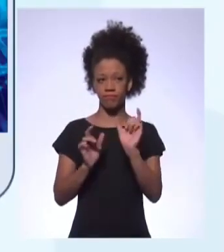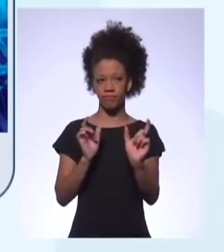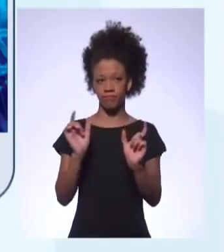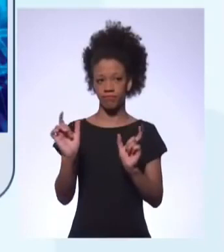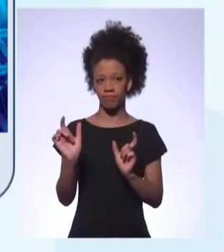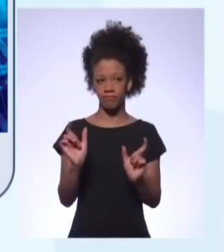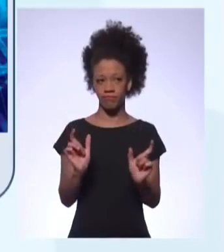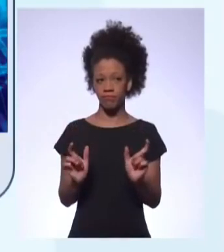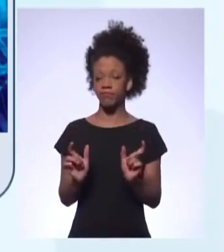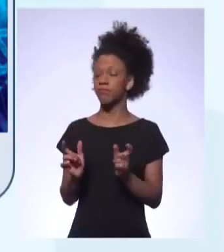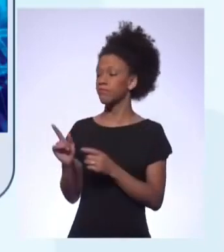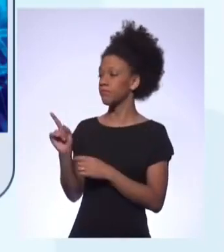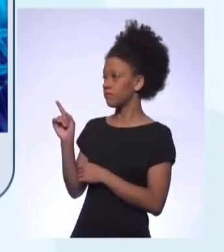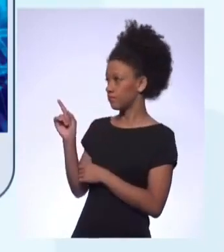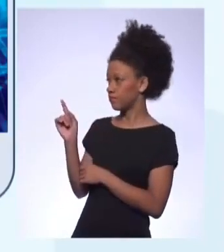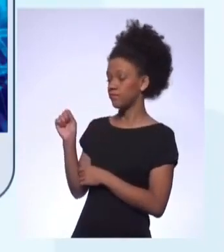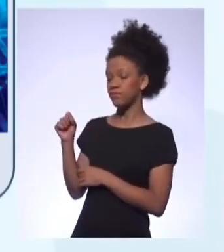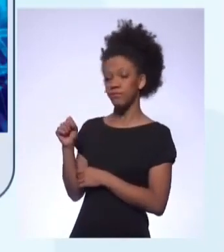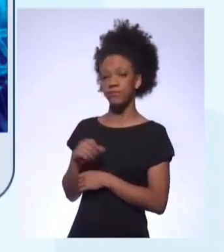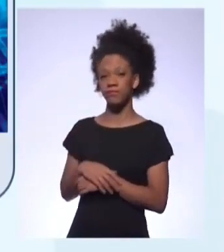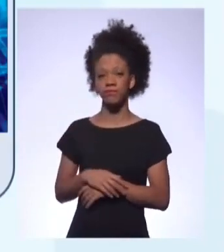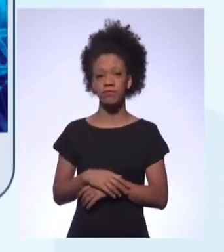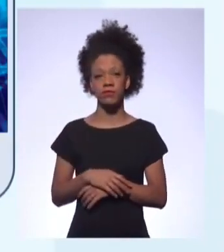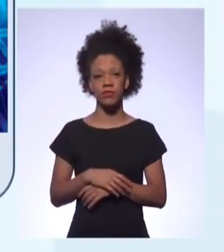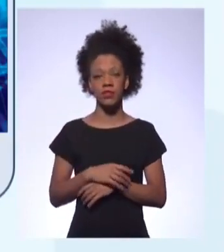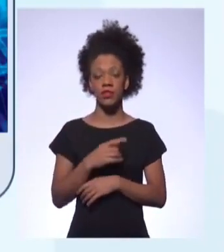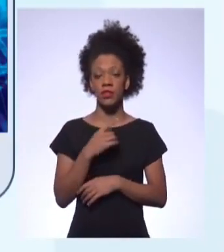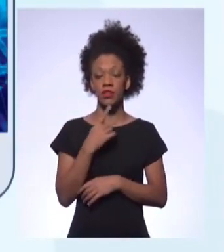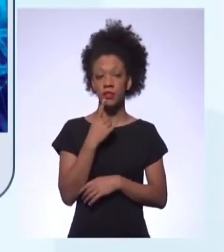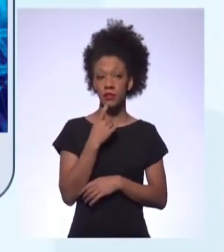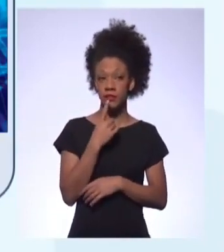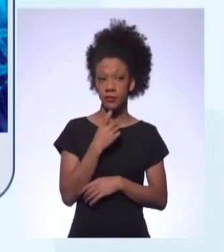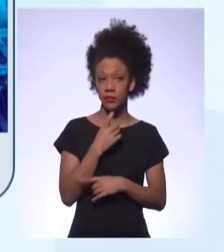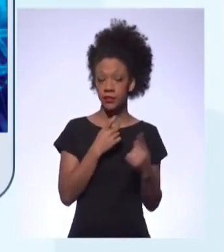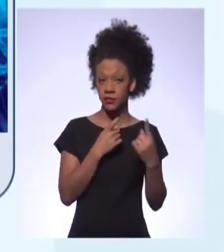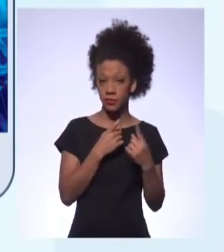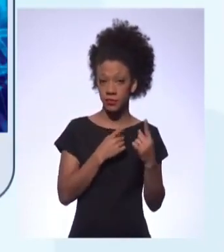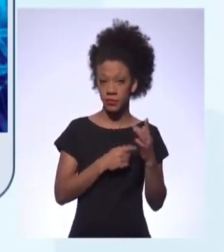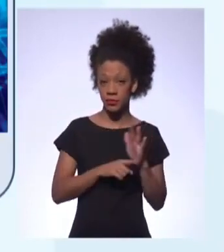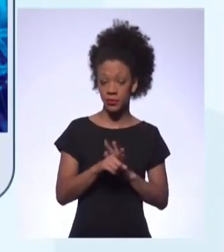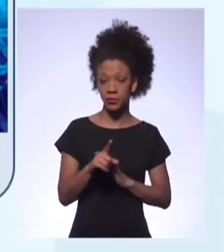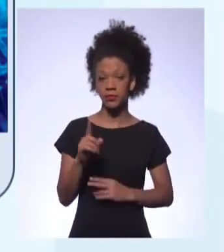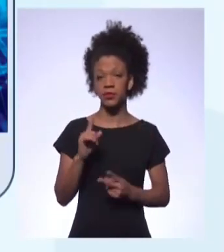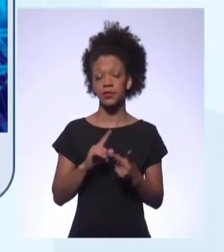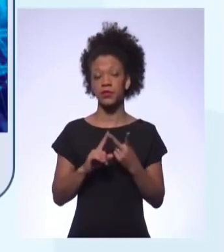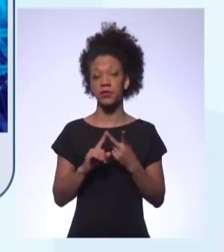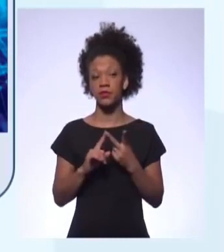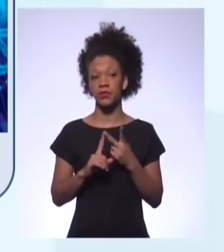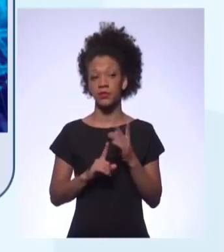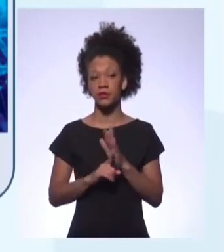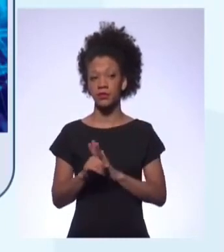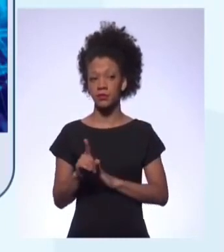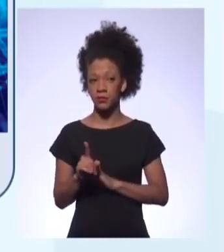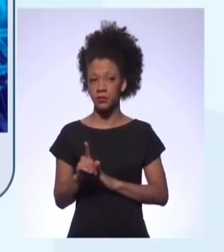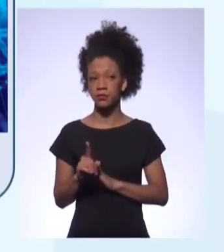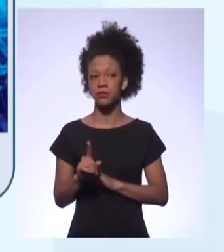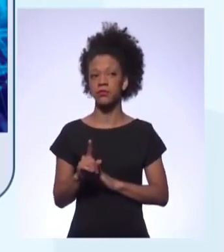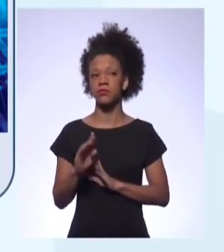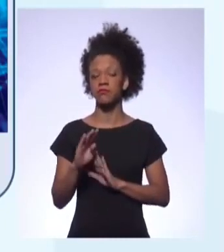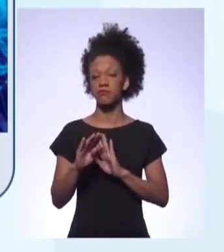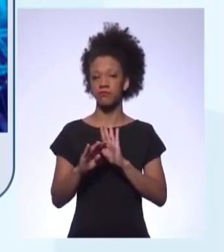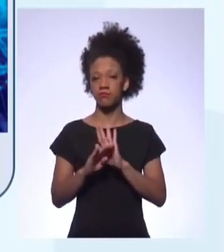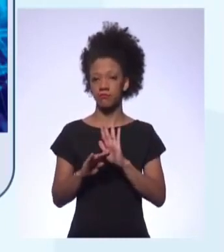próximo. Isso. Tá vendo? Eu marquei de vermelho ali a primeira pergunta, a segunda tá ali e a terceira ali